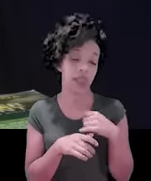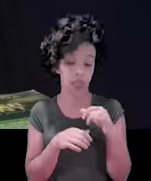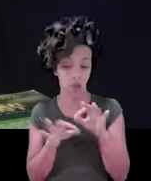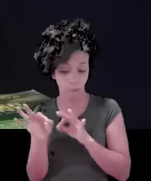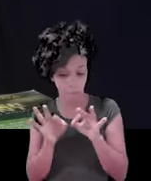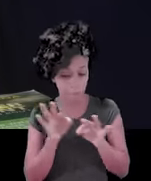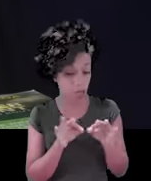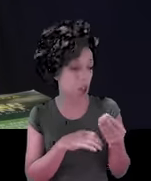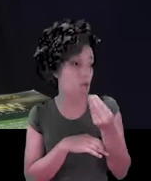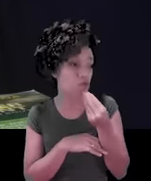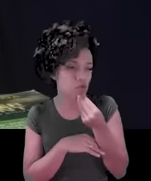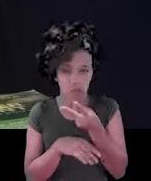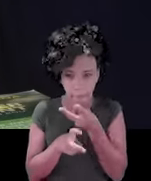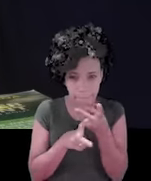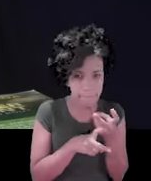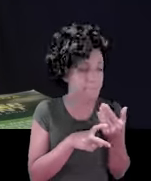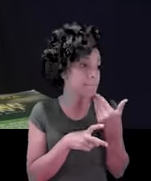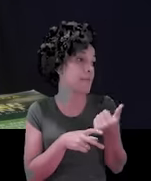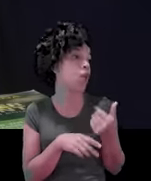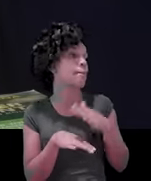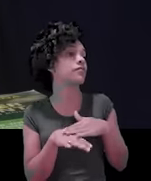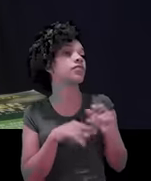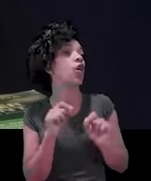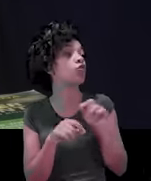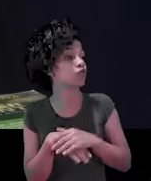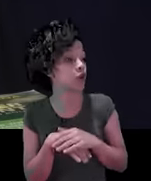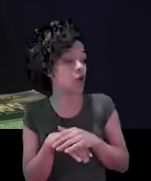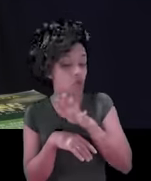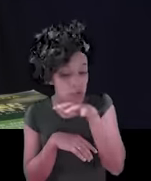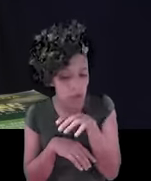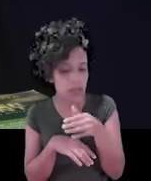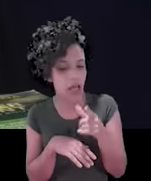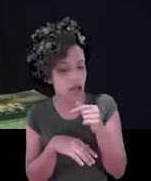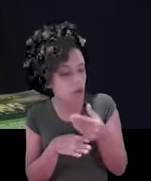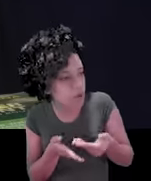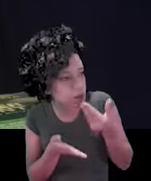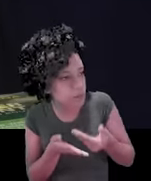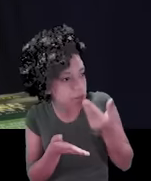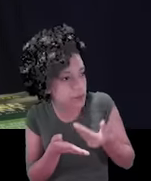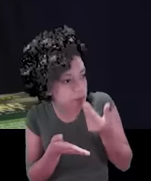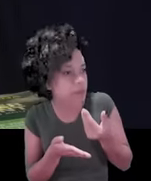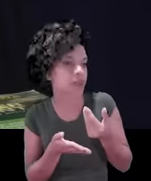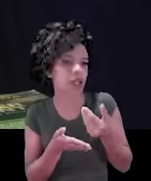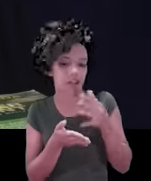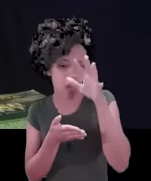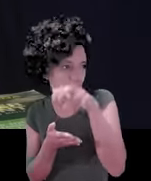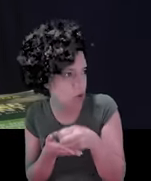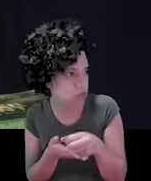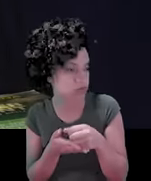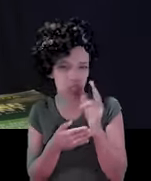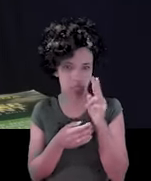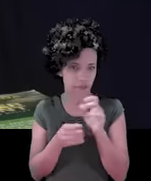uma emboscada ela é oportunista e o melhor lugar para ela fazer isso é um dos animais vamos vão beber água Claro João bebe água rapaz